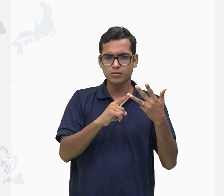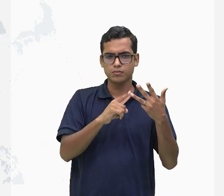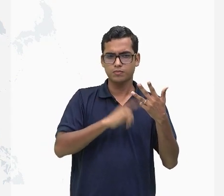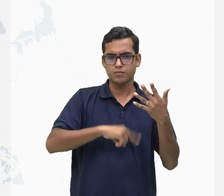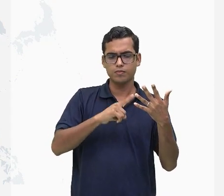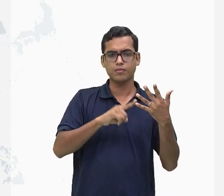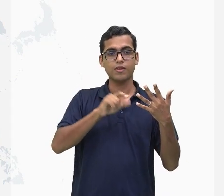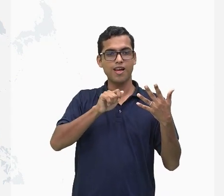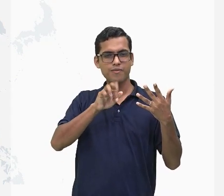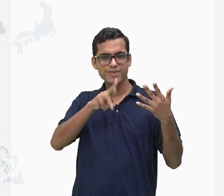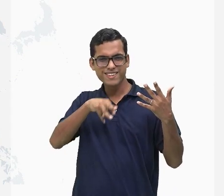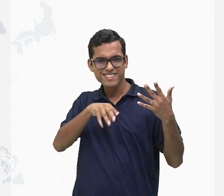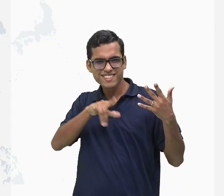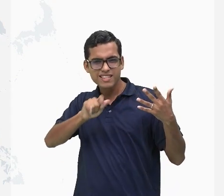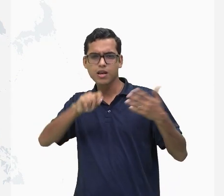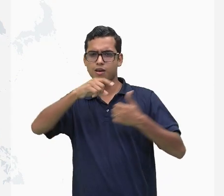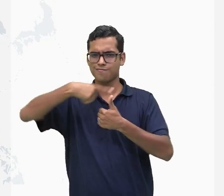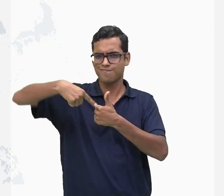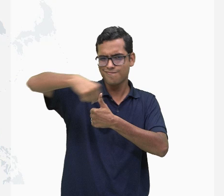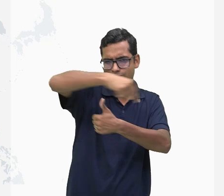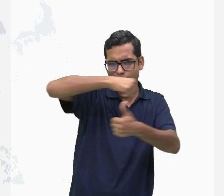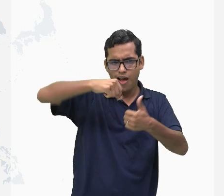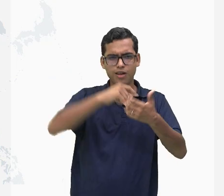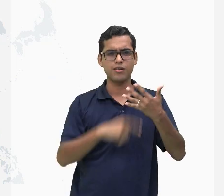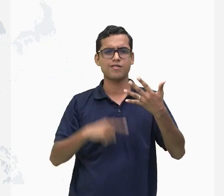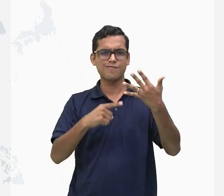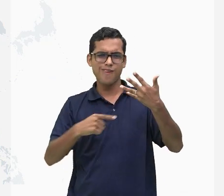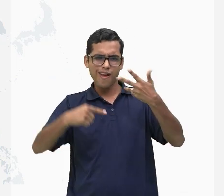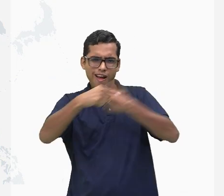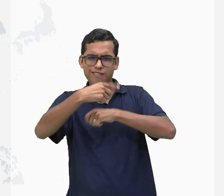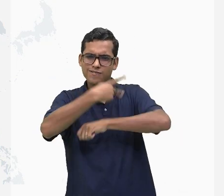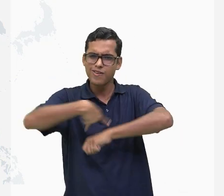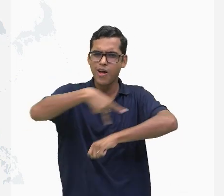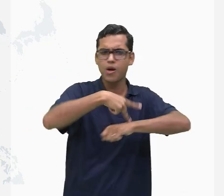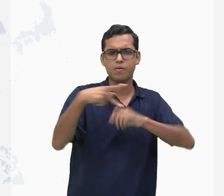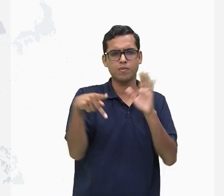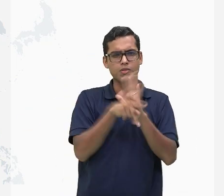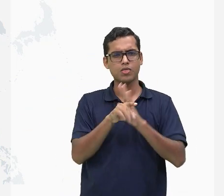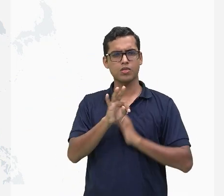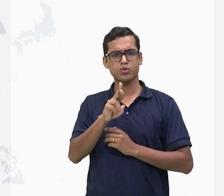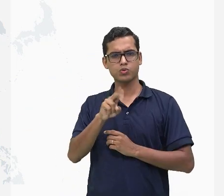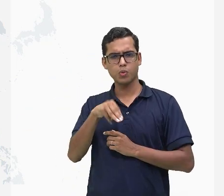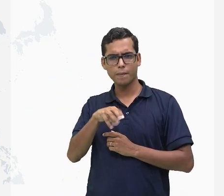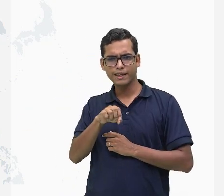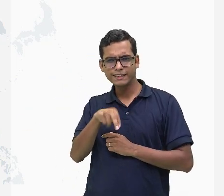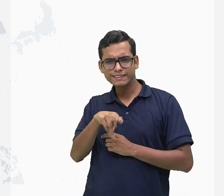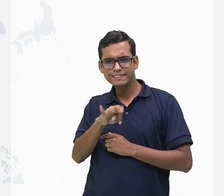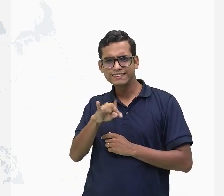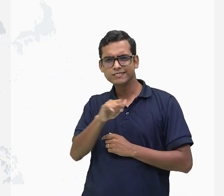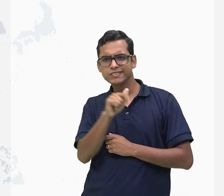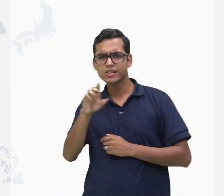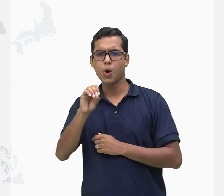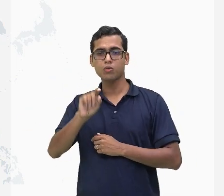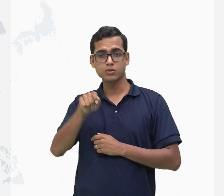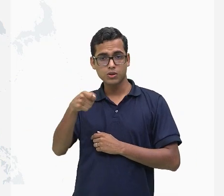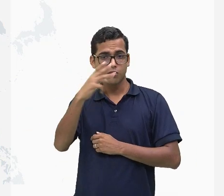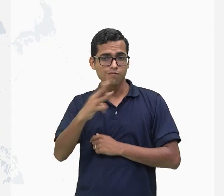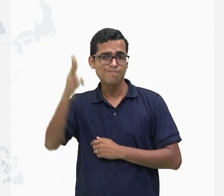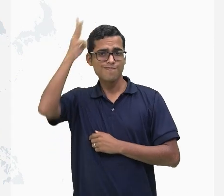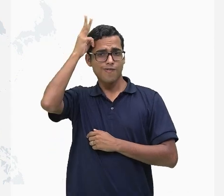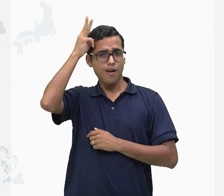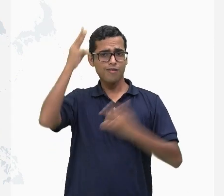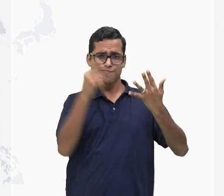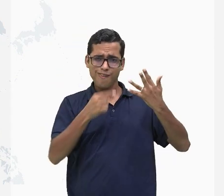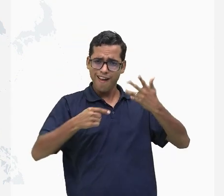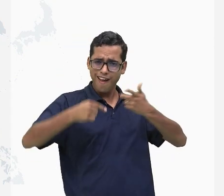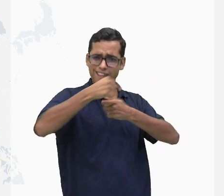e Tadiquistão, tá? Eles acabam formando aí a comunidade dos estados